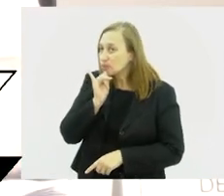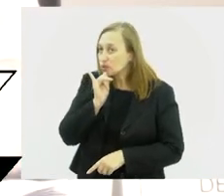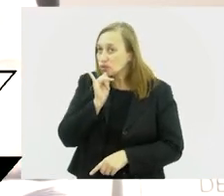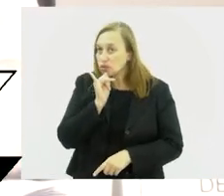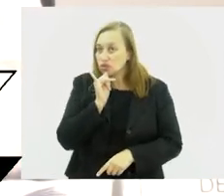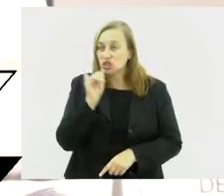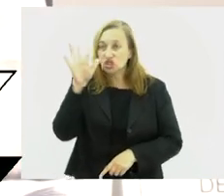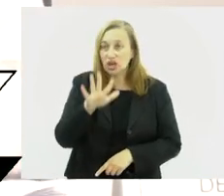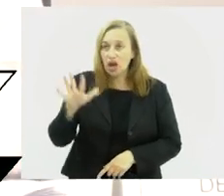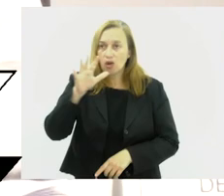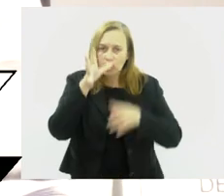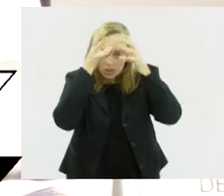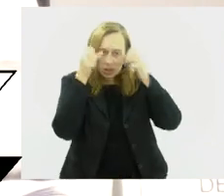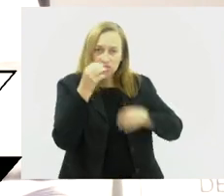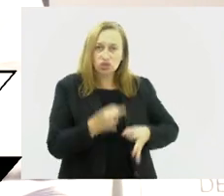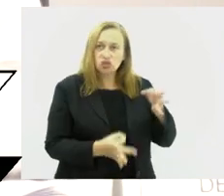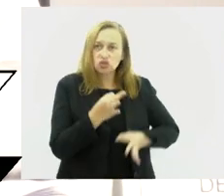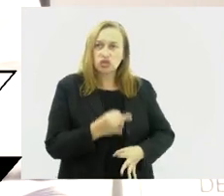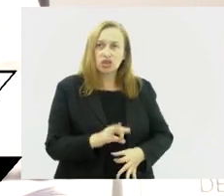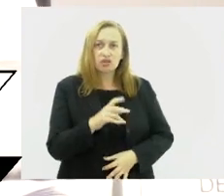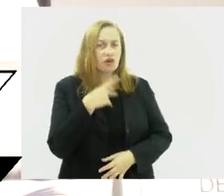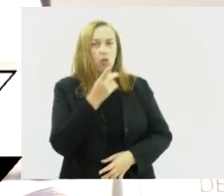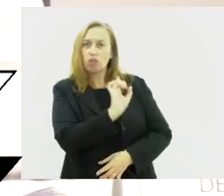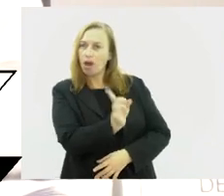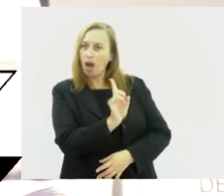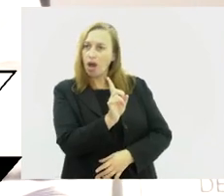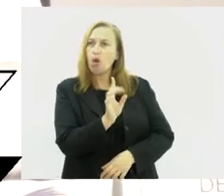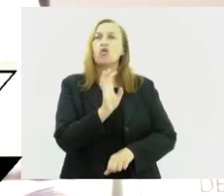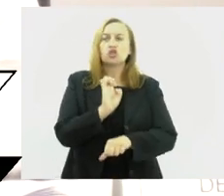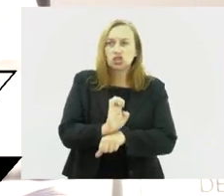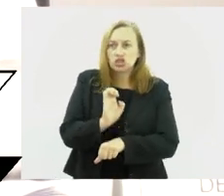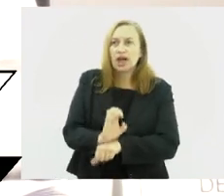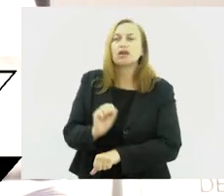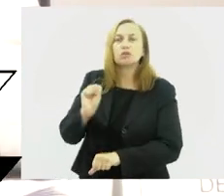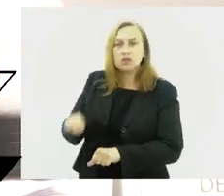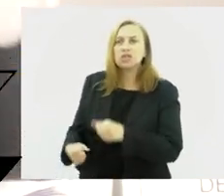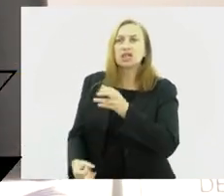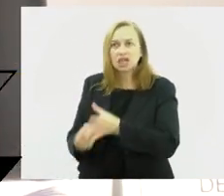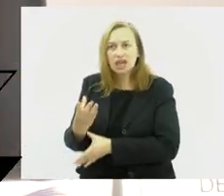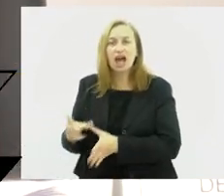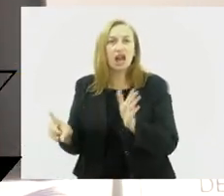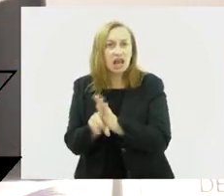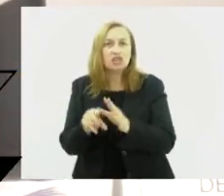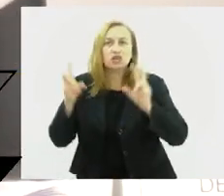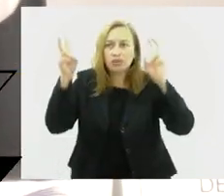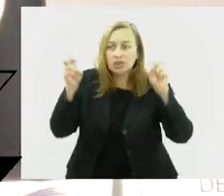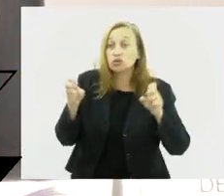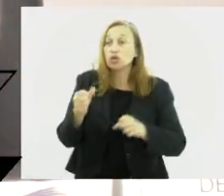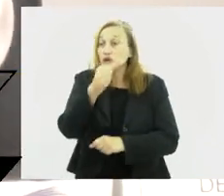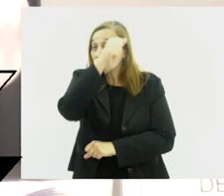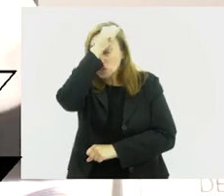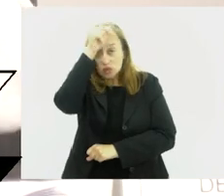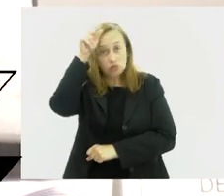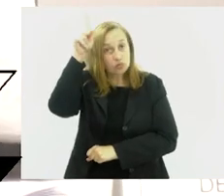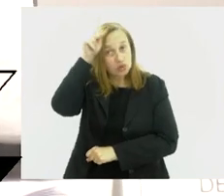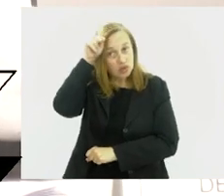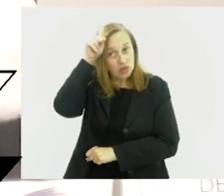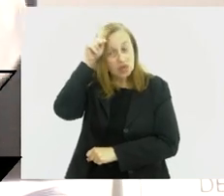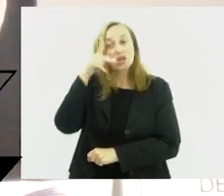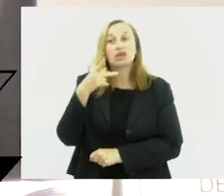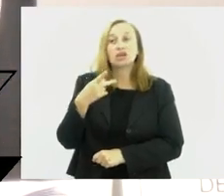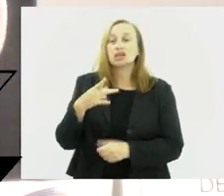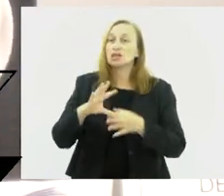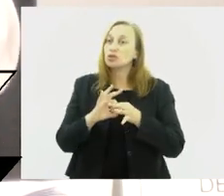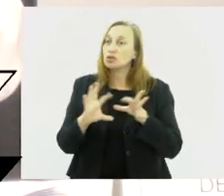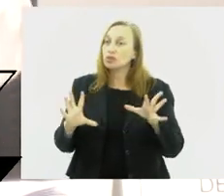o Tribunal de Justiça falou, não, é concomitante, o Estado pode legislar sobre isso. E os municípios, dentro da sua